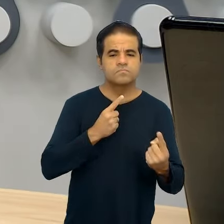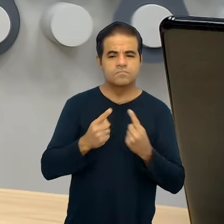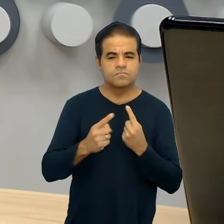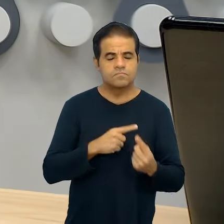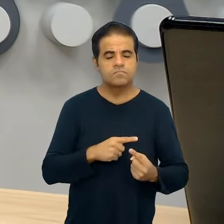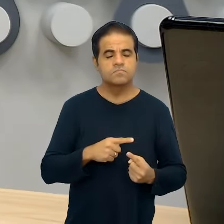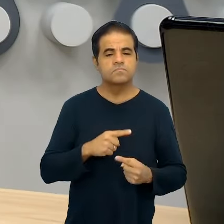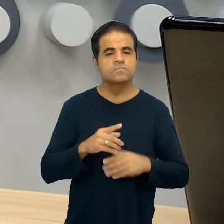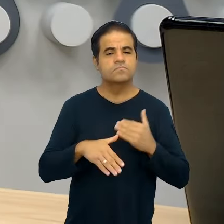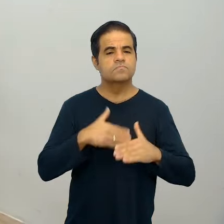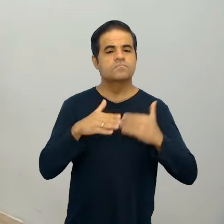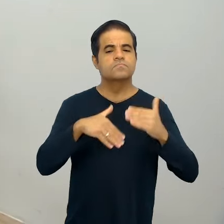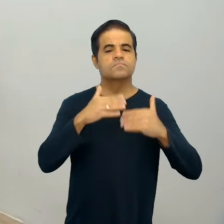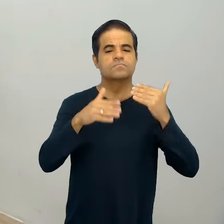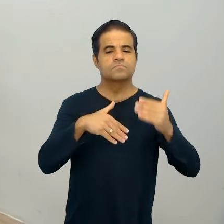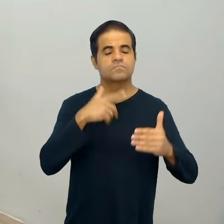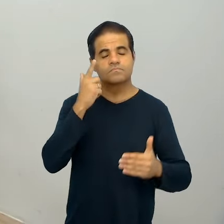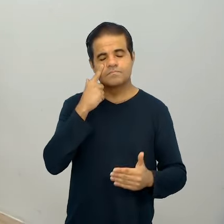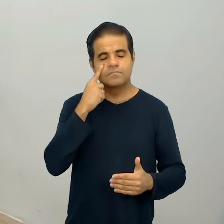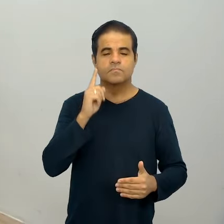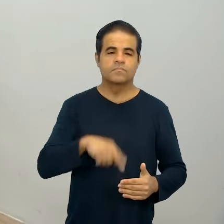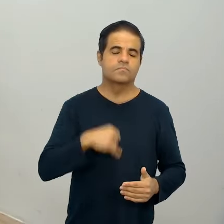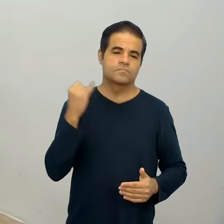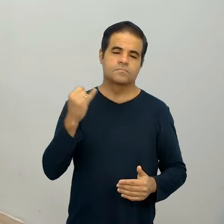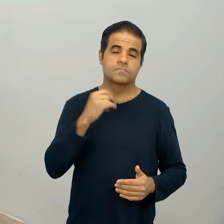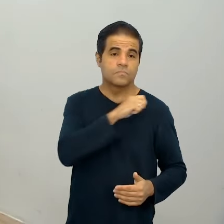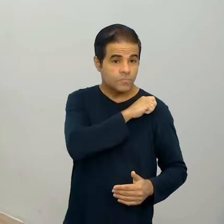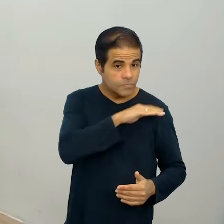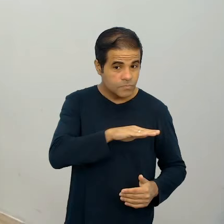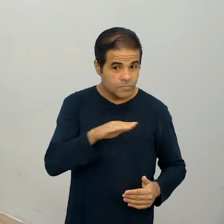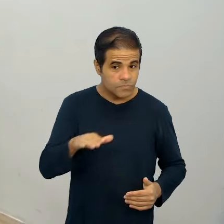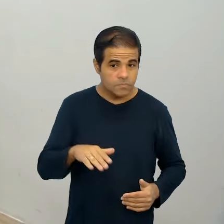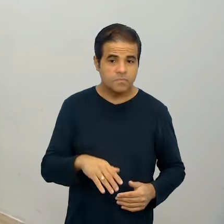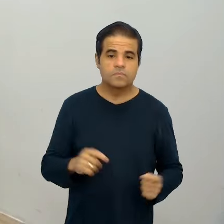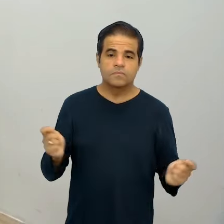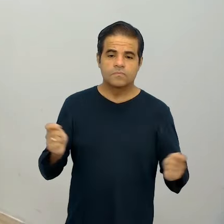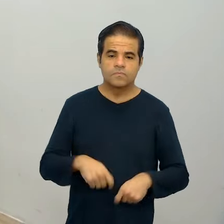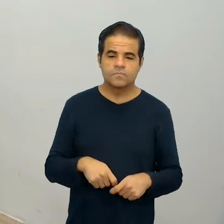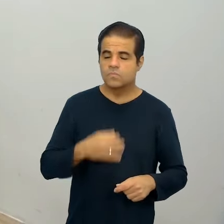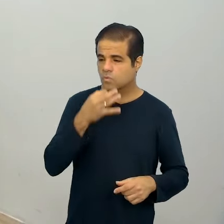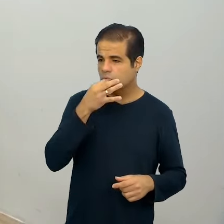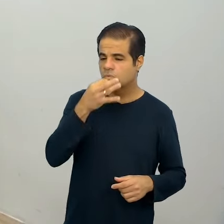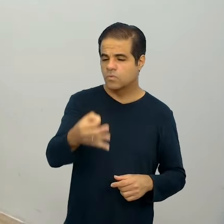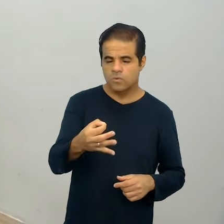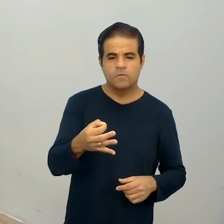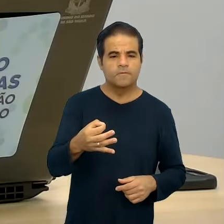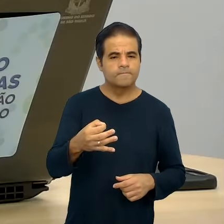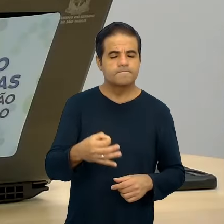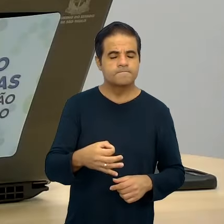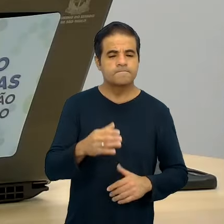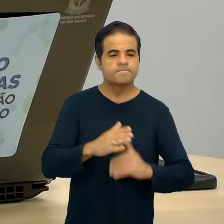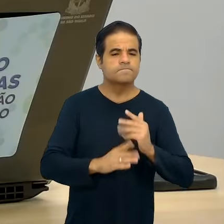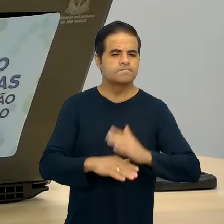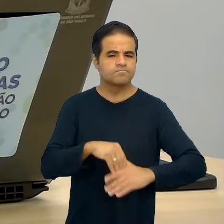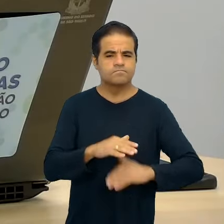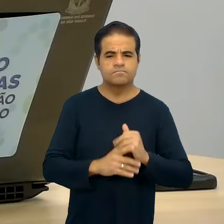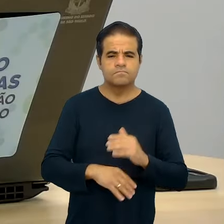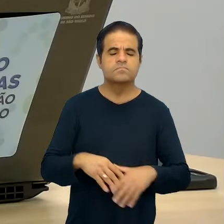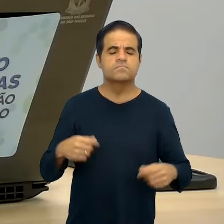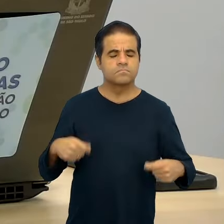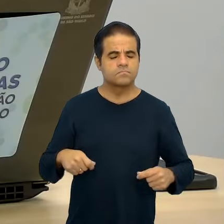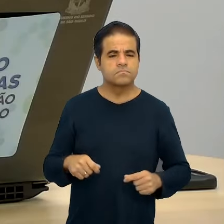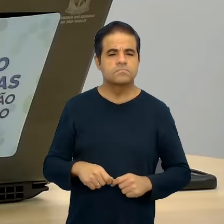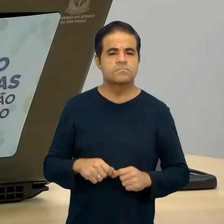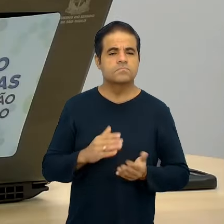para dirimir tudo isso, né, Gisele? Porque é importante que os alunos também sugiram ações para